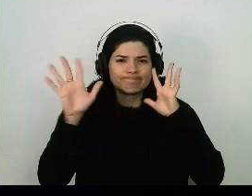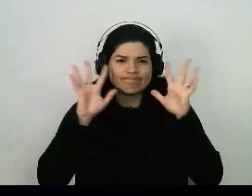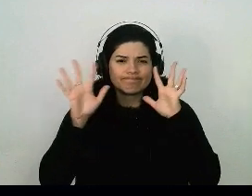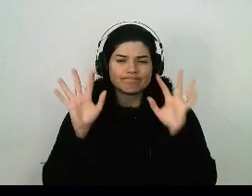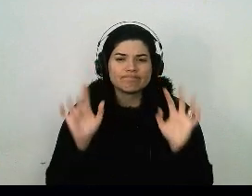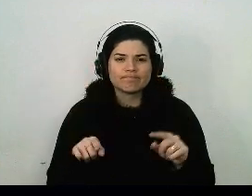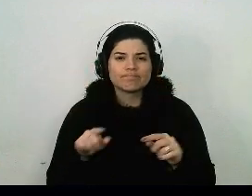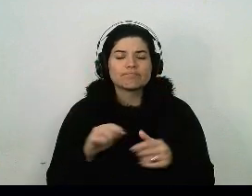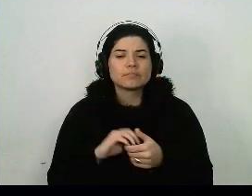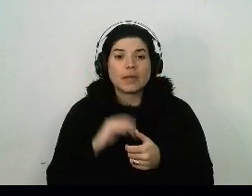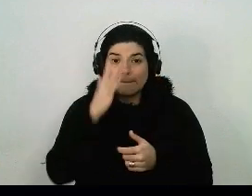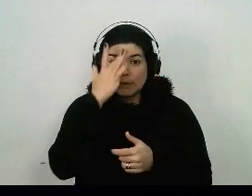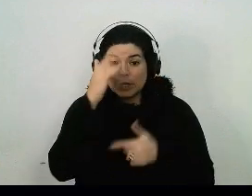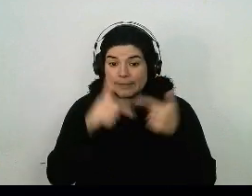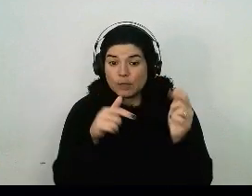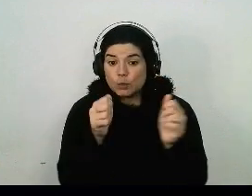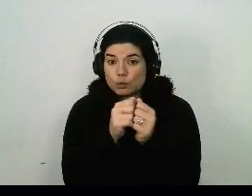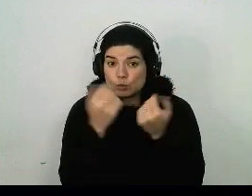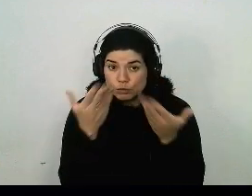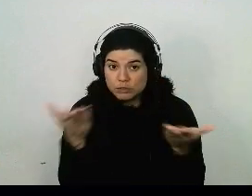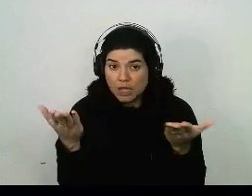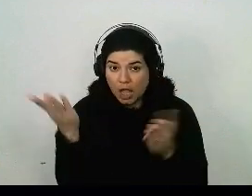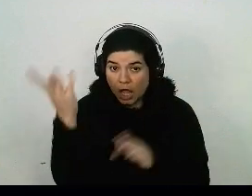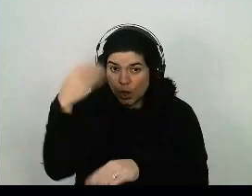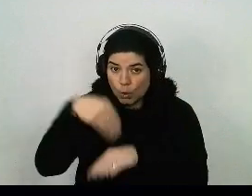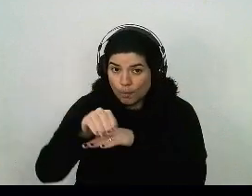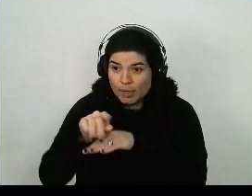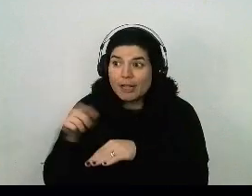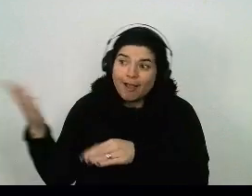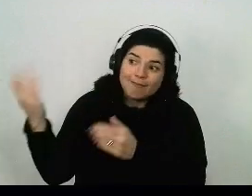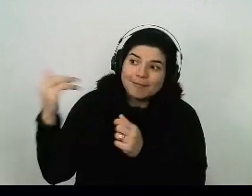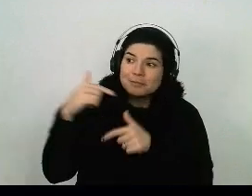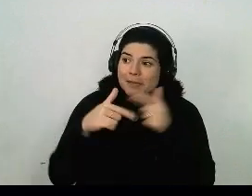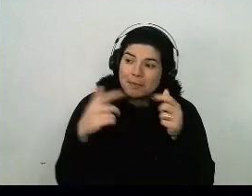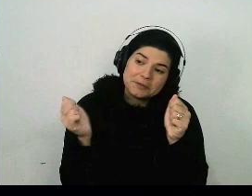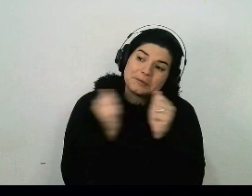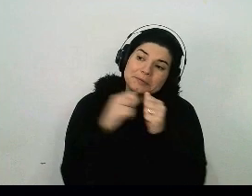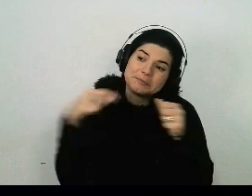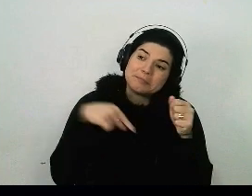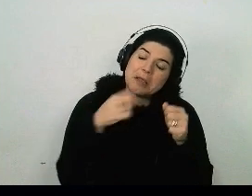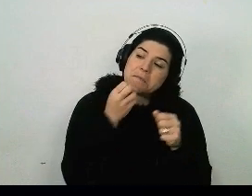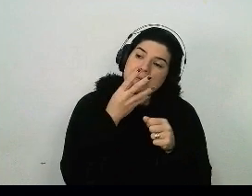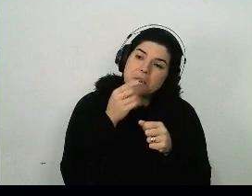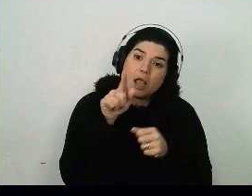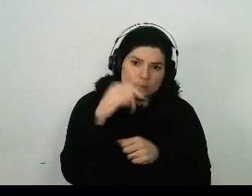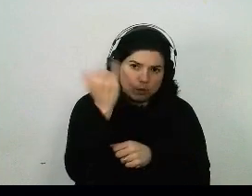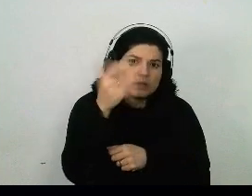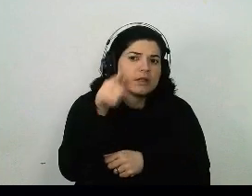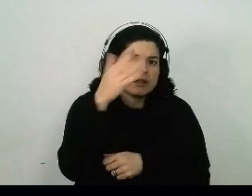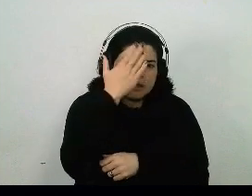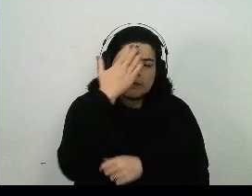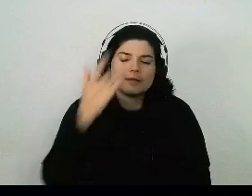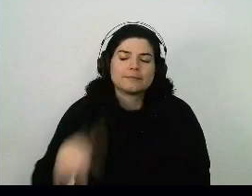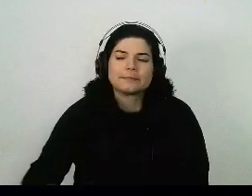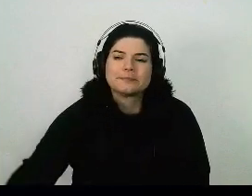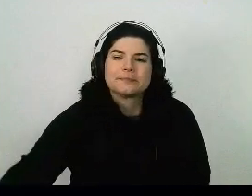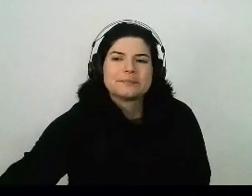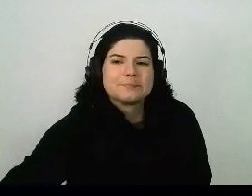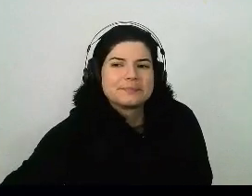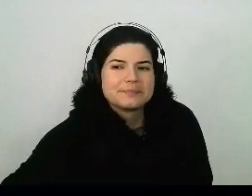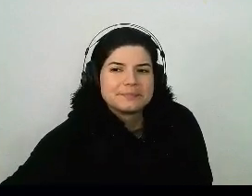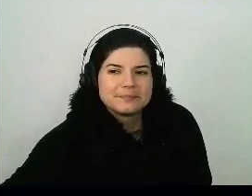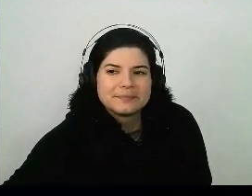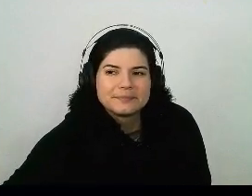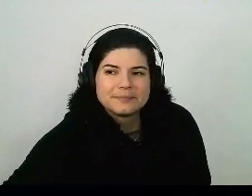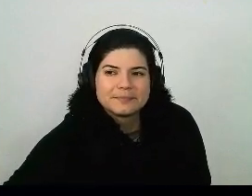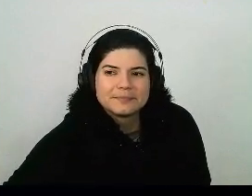pessoas que trabalham com você hoje elas recomendariam para outras pessoas da empresa vir para sua equipe é importante você saber isso preciso saber se meu time tá